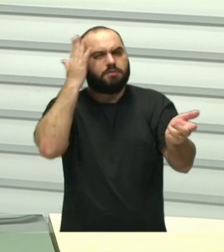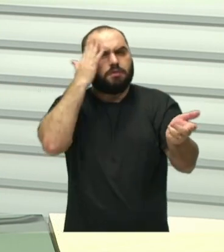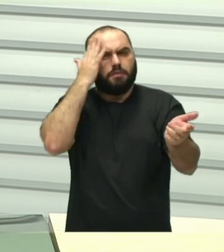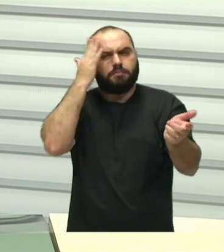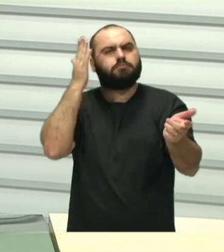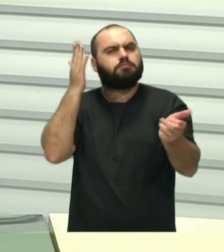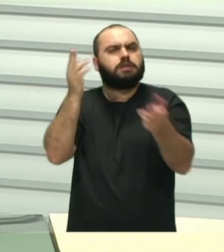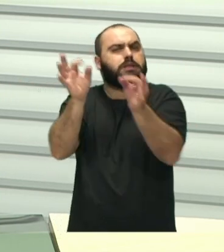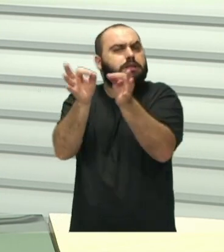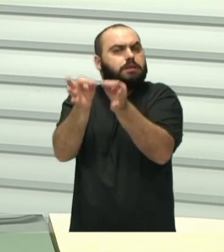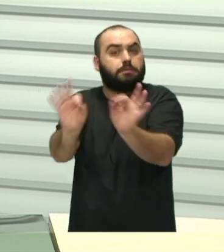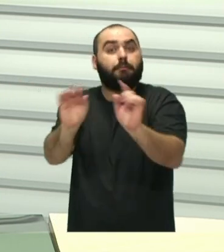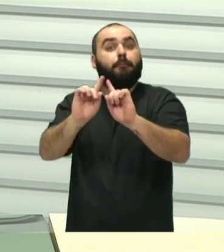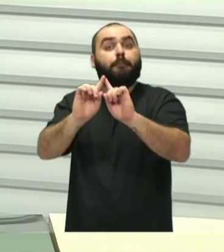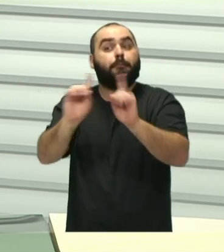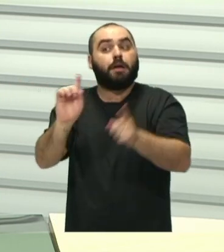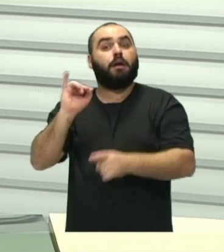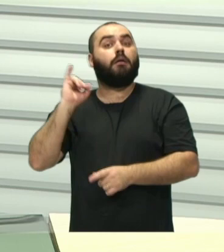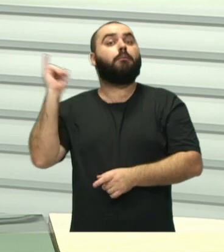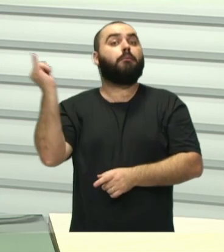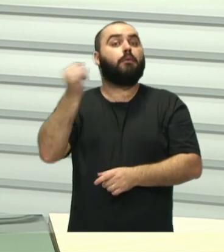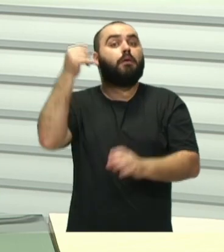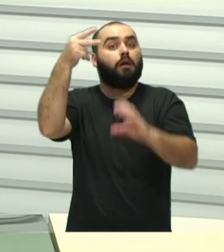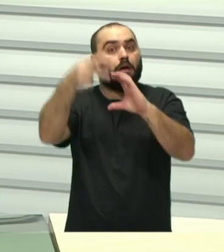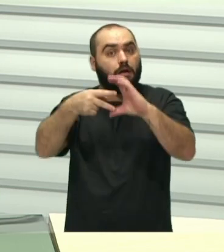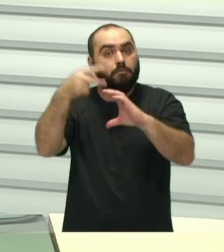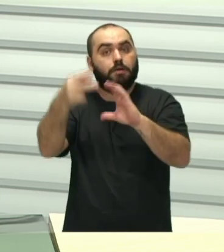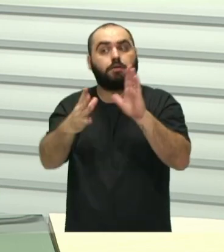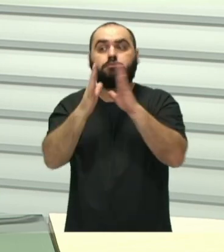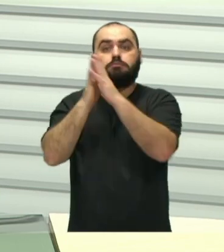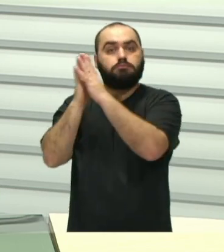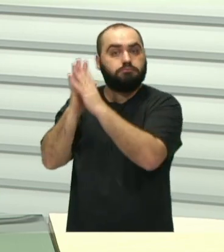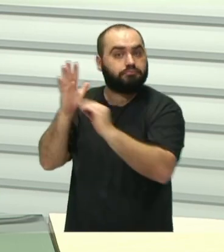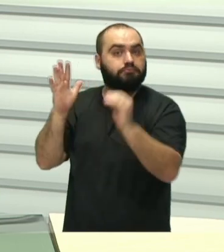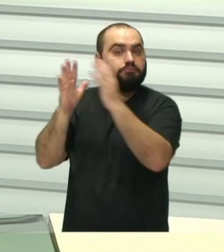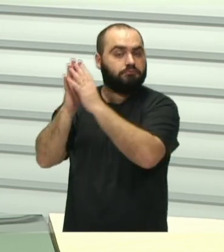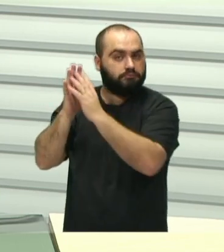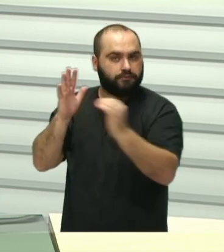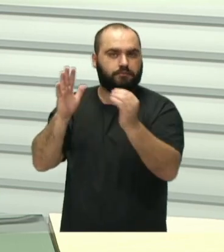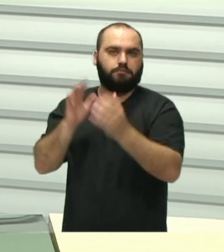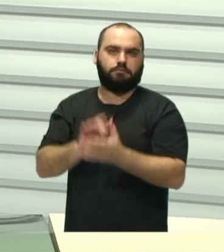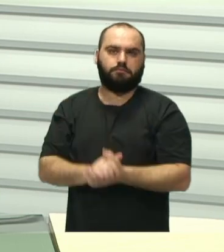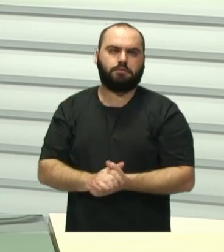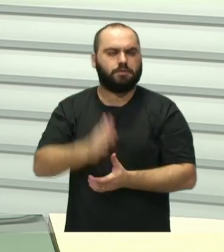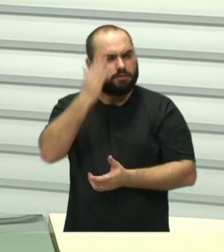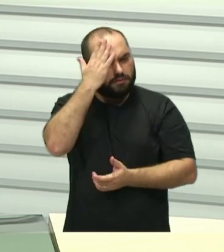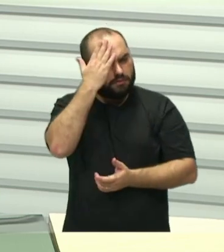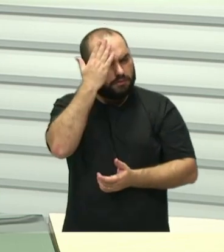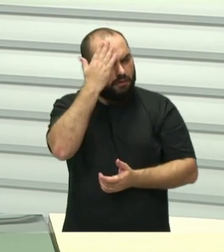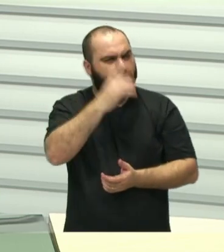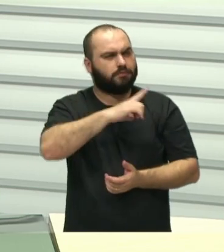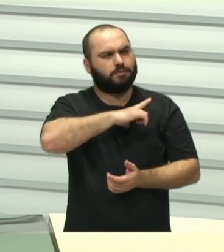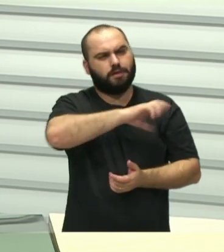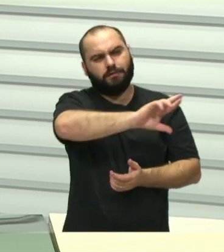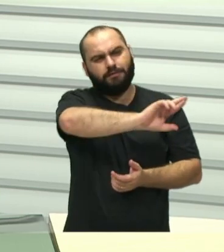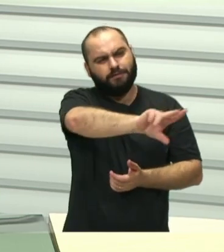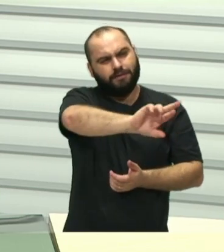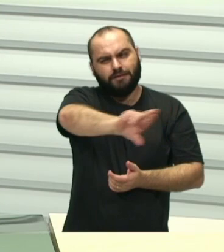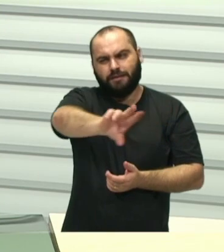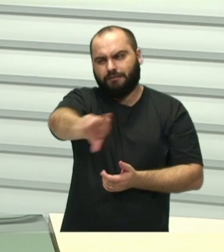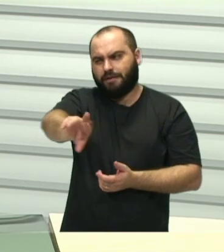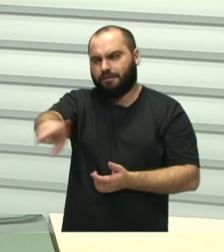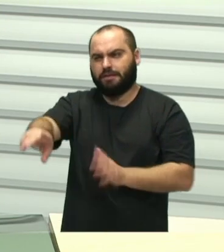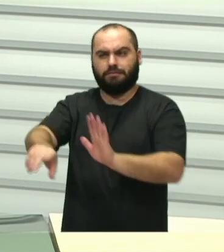mas é importante que aquela possa dar esse exemplo né que todos os outros olhos a gente sabe que um monte de legislação é que não é